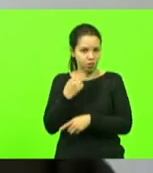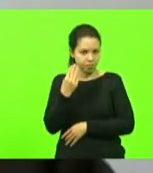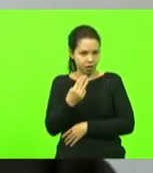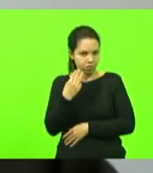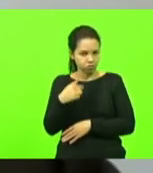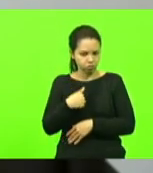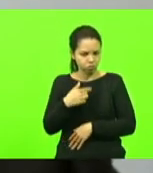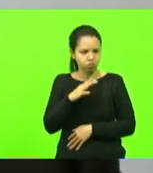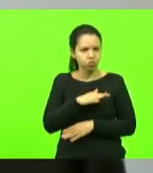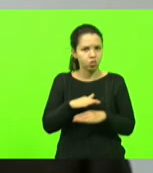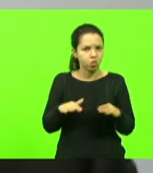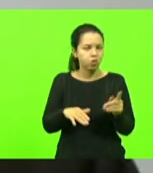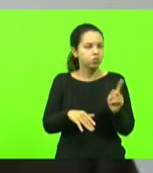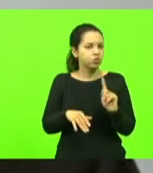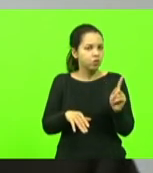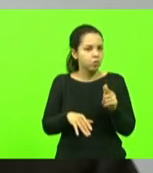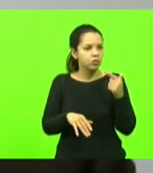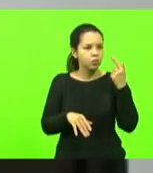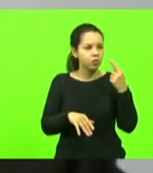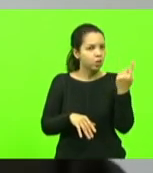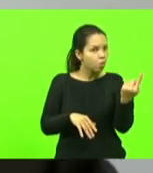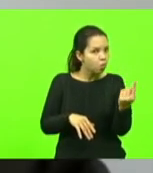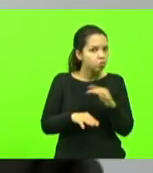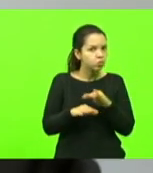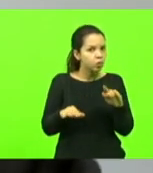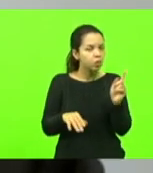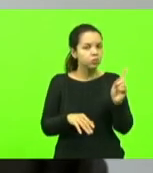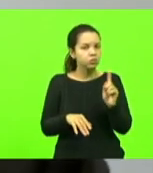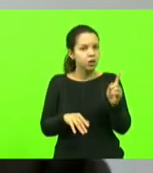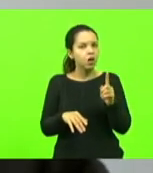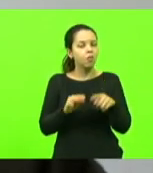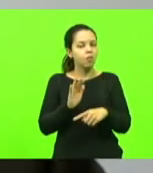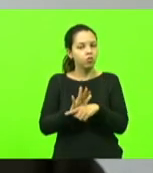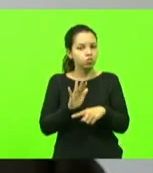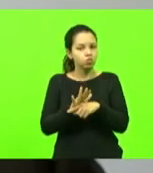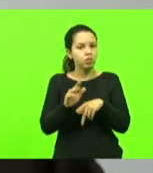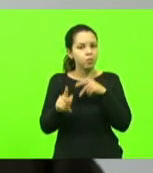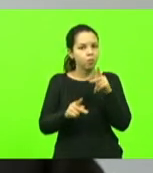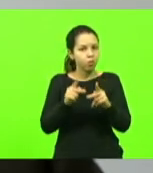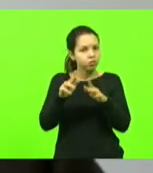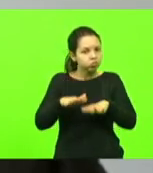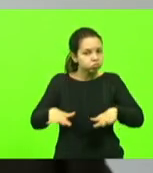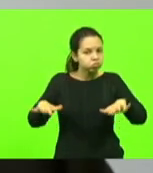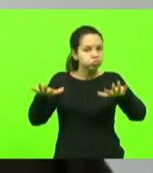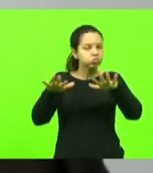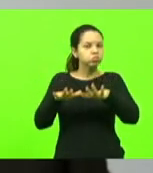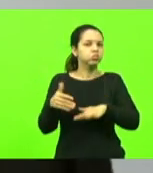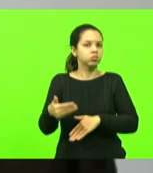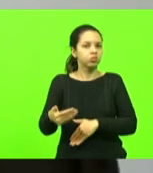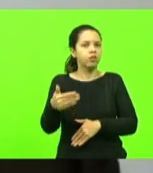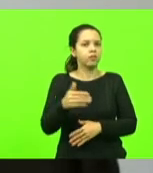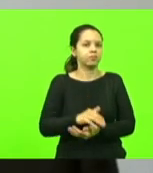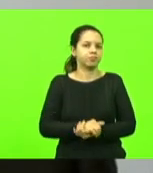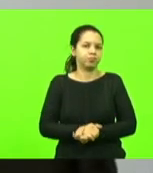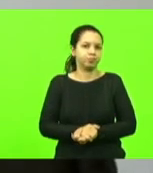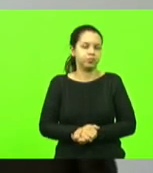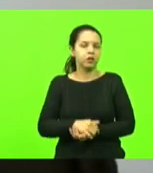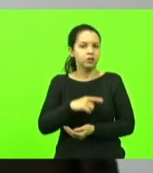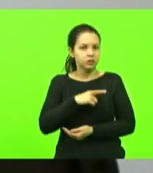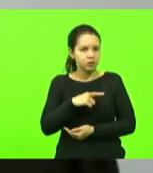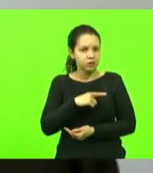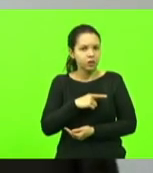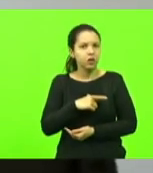beneficia só um outro colega deputado. Isso vai beneficiar a população. a população. Então, tem muitos recursos que